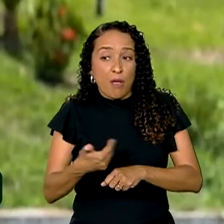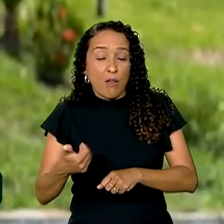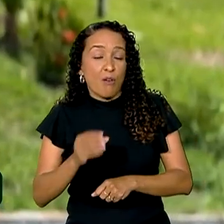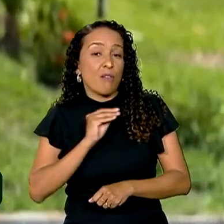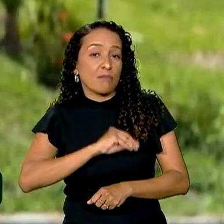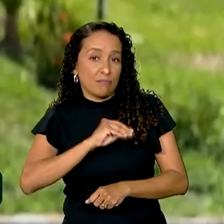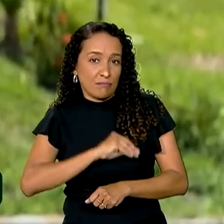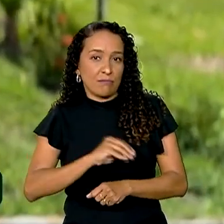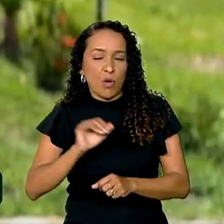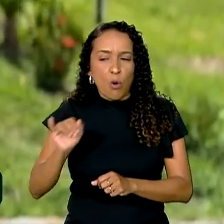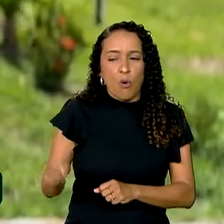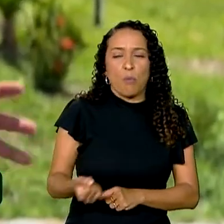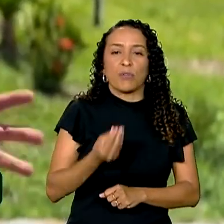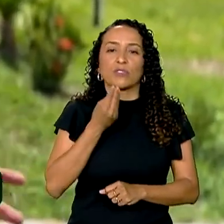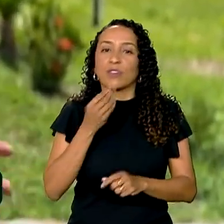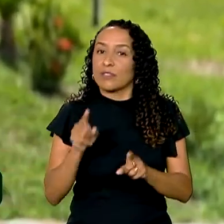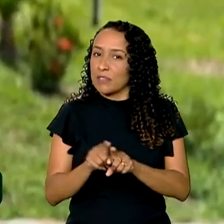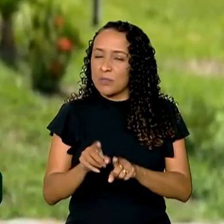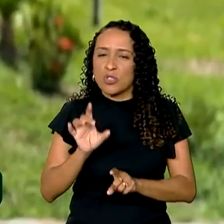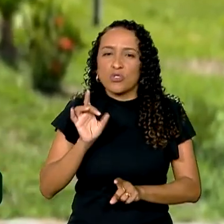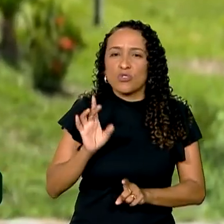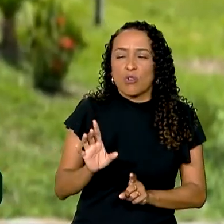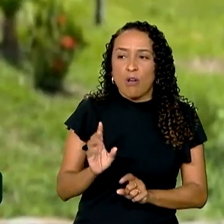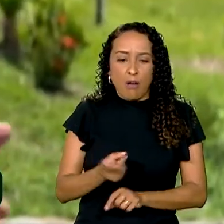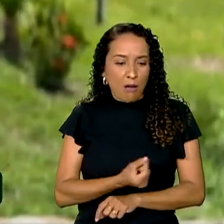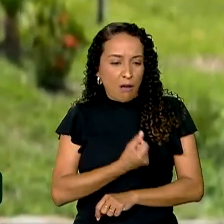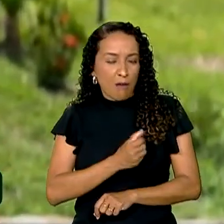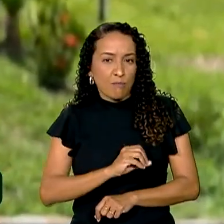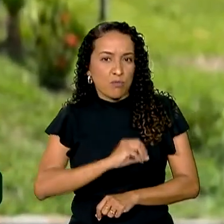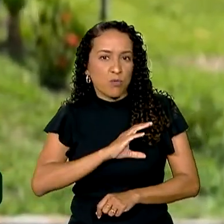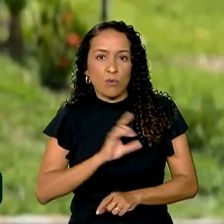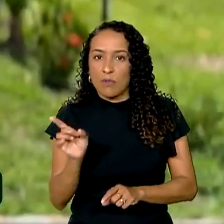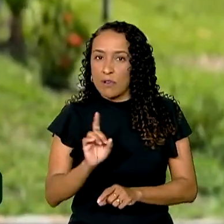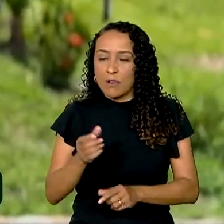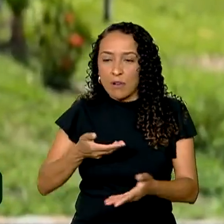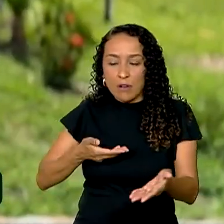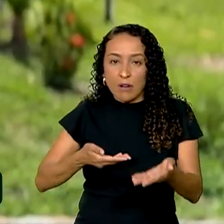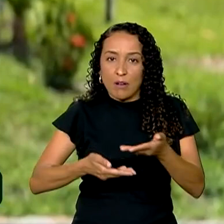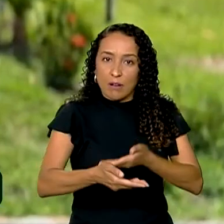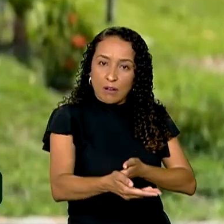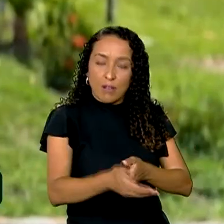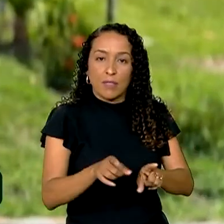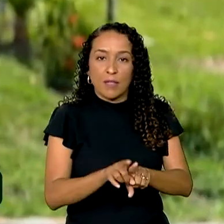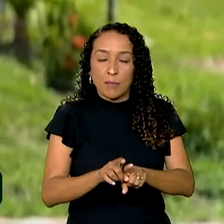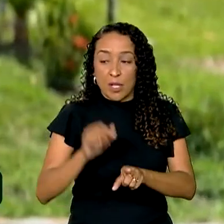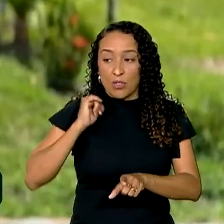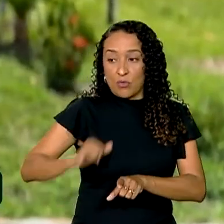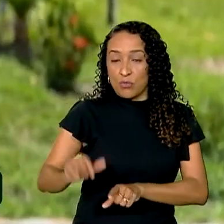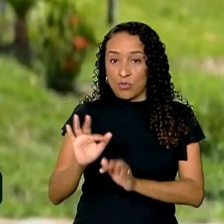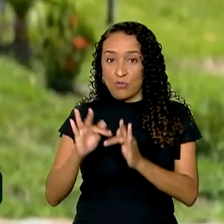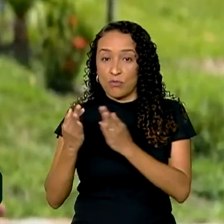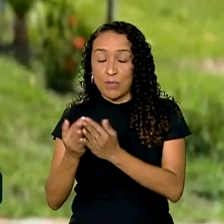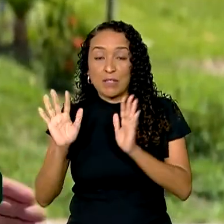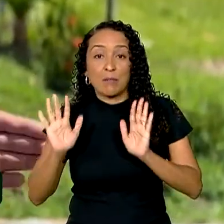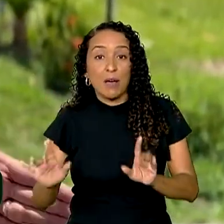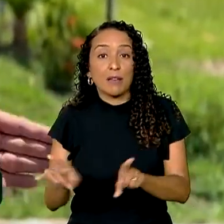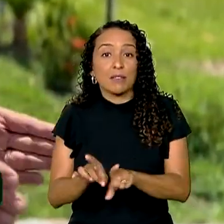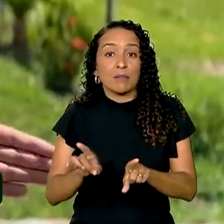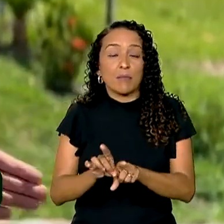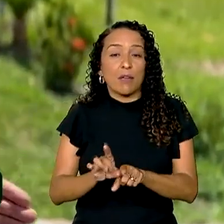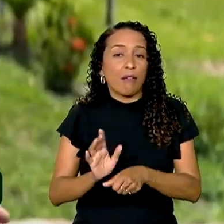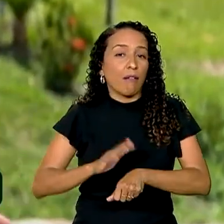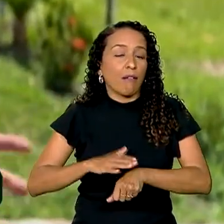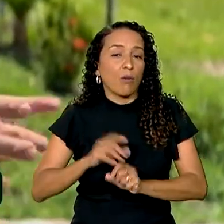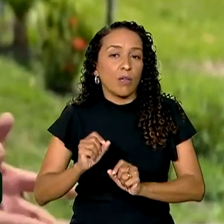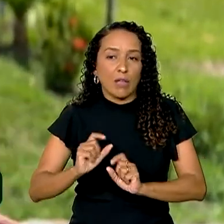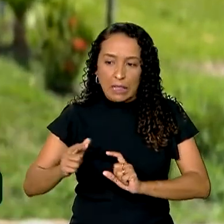renda, têm oportunidade não só de renda maior na transferência como Bolsa Família, mas também a condição